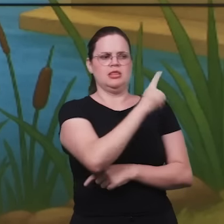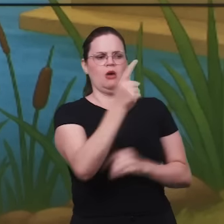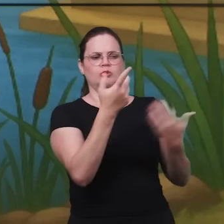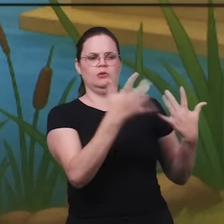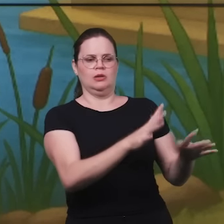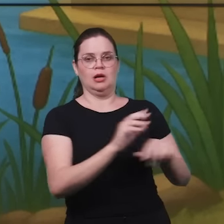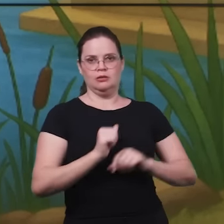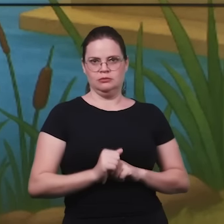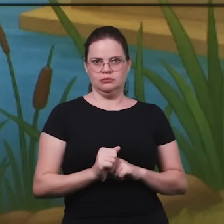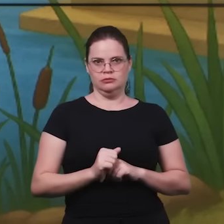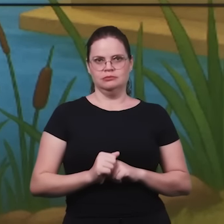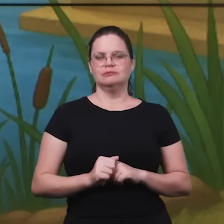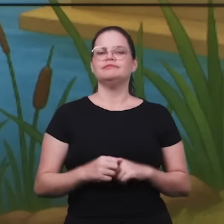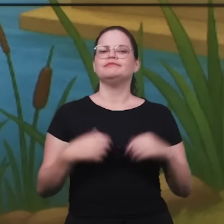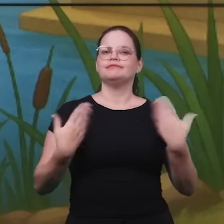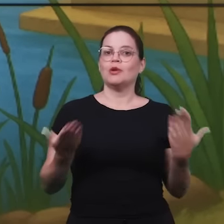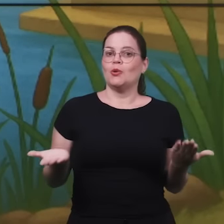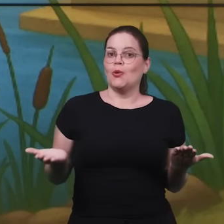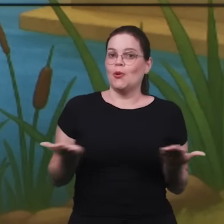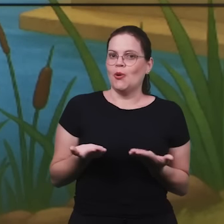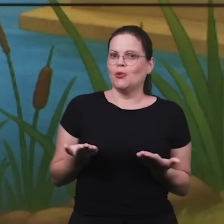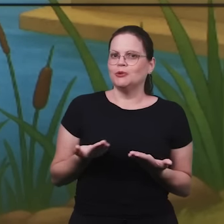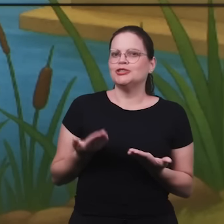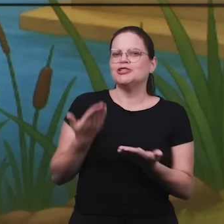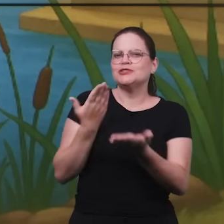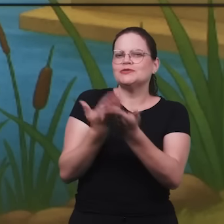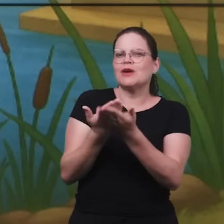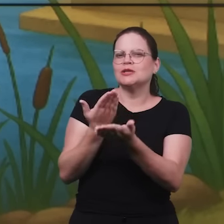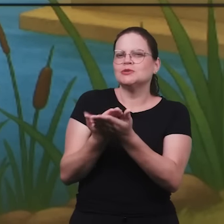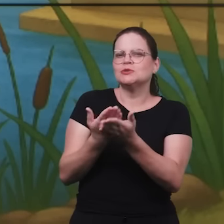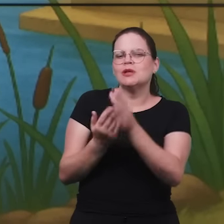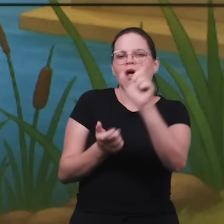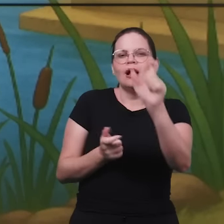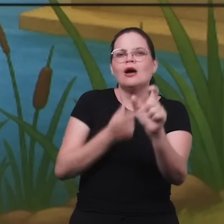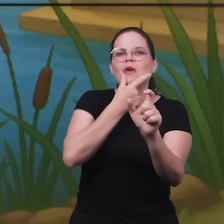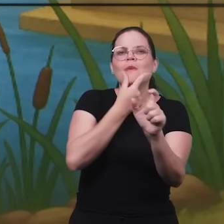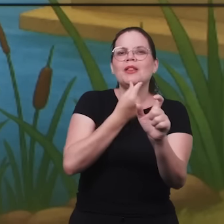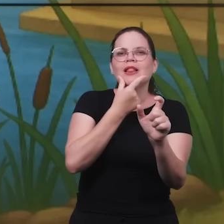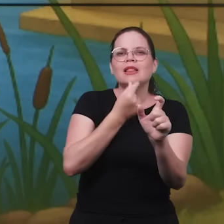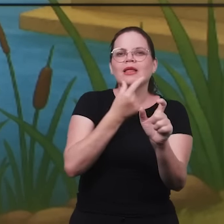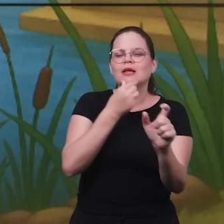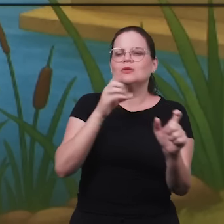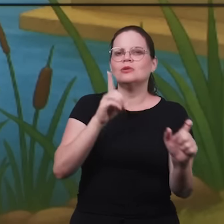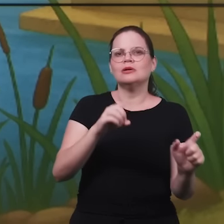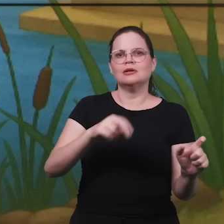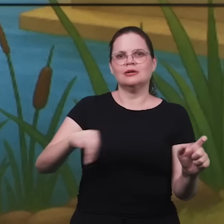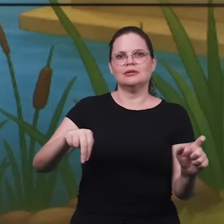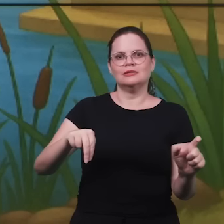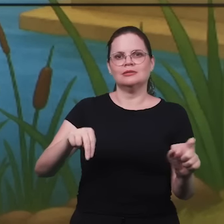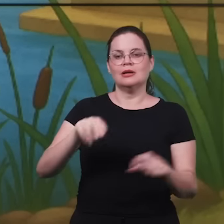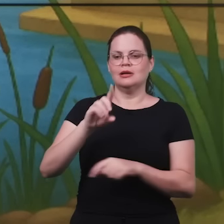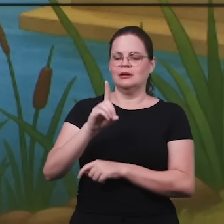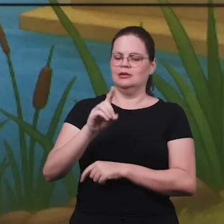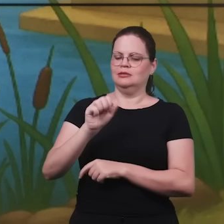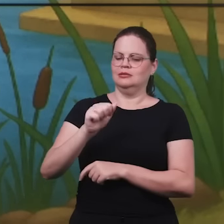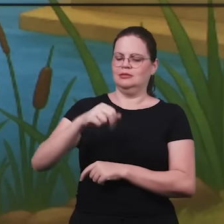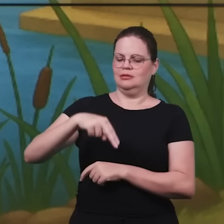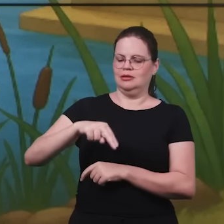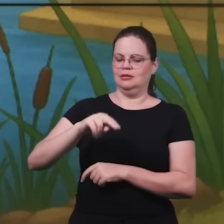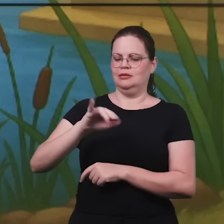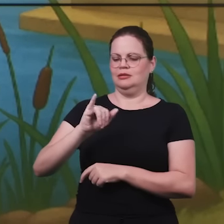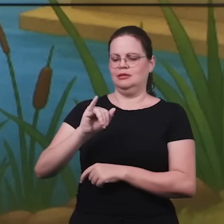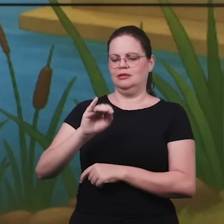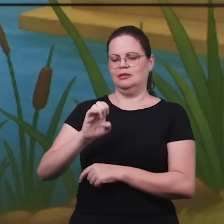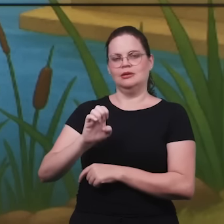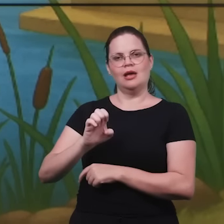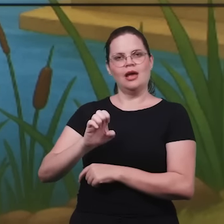segunda aula, nós vamos estudar sobre a atitude de Daniel, que era um jovem que amava muito a Deus,